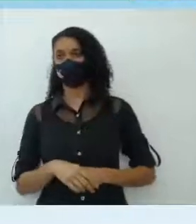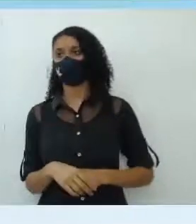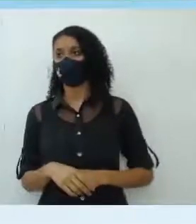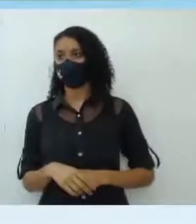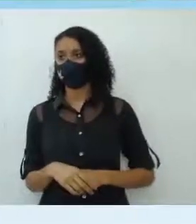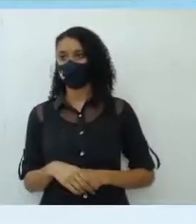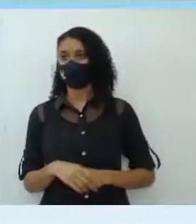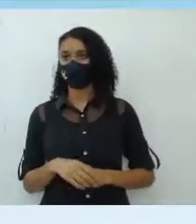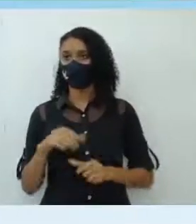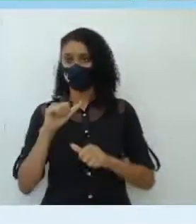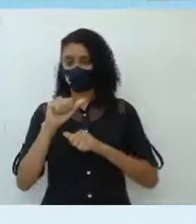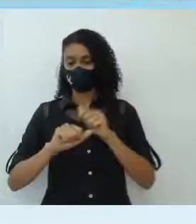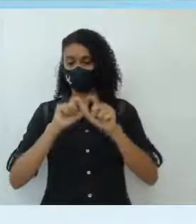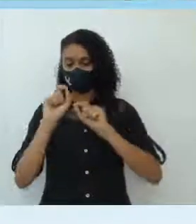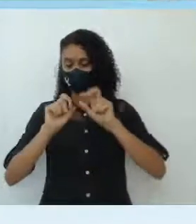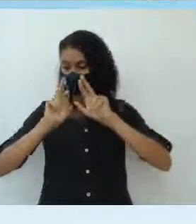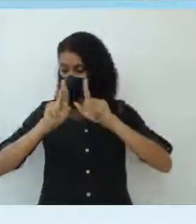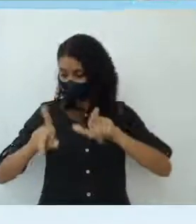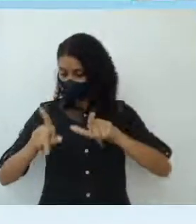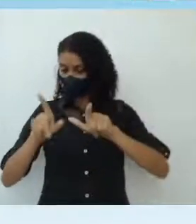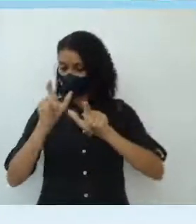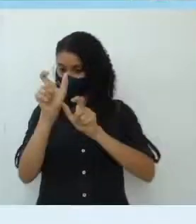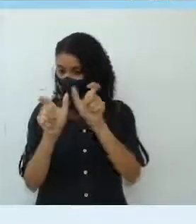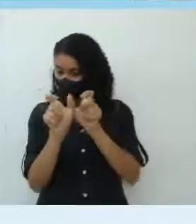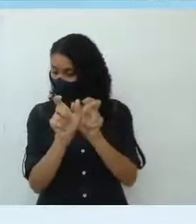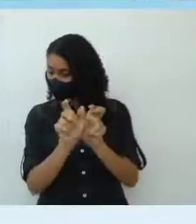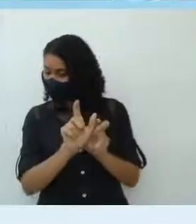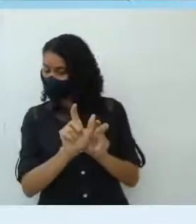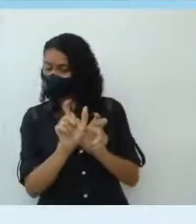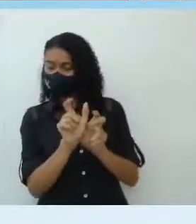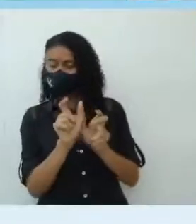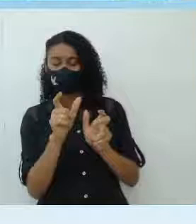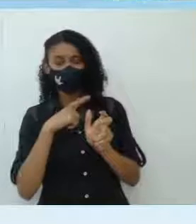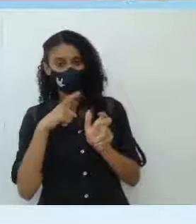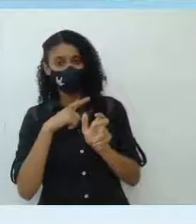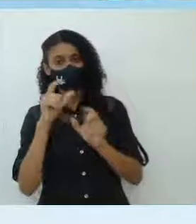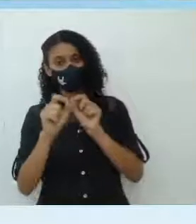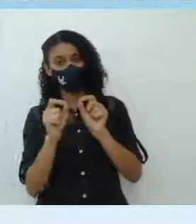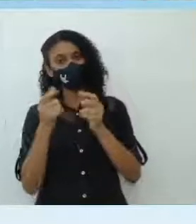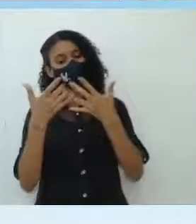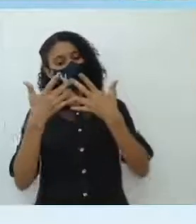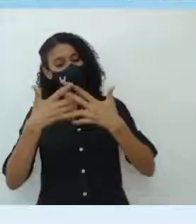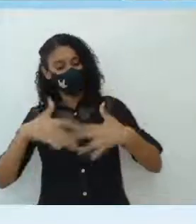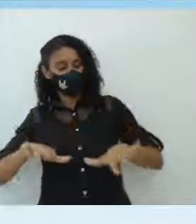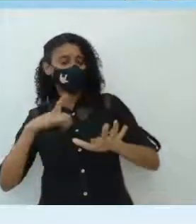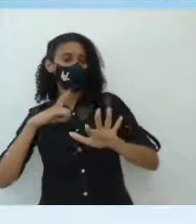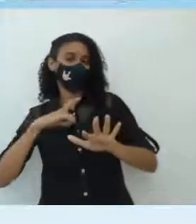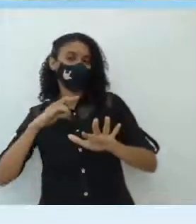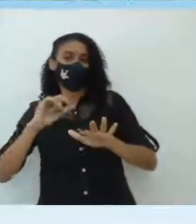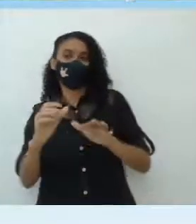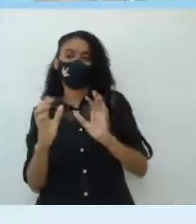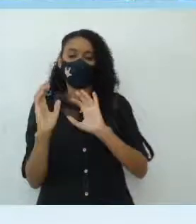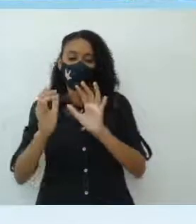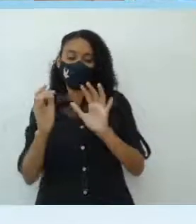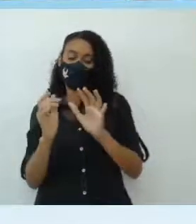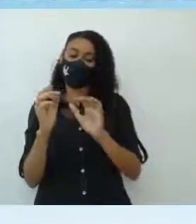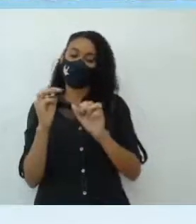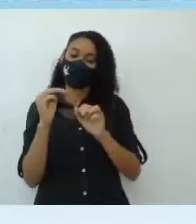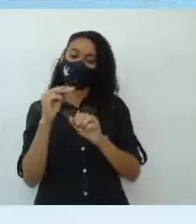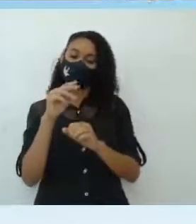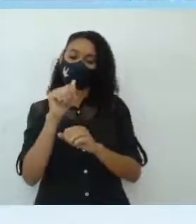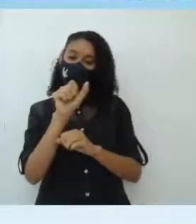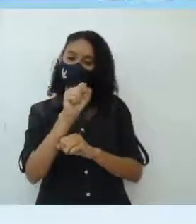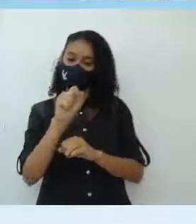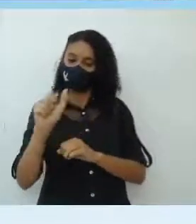esses átomos são diferentes entre si. Então, naturalmente que as bolinhas vão ter massas diferentes.